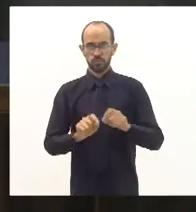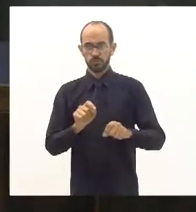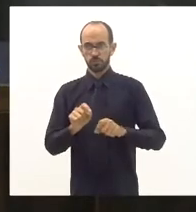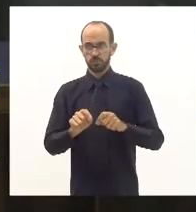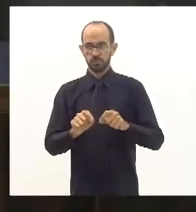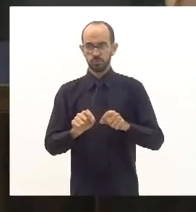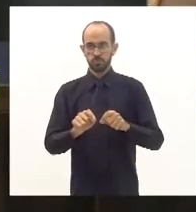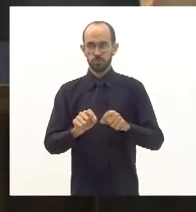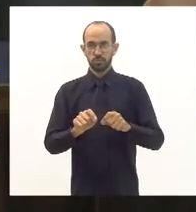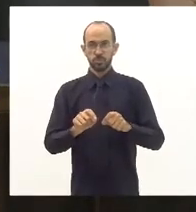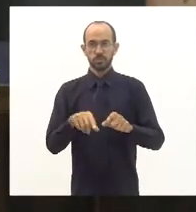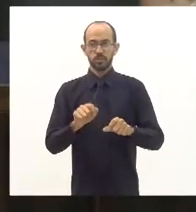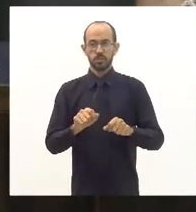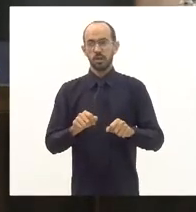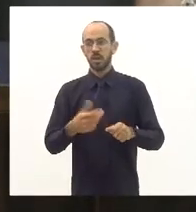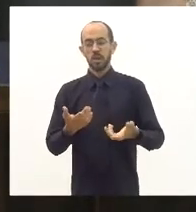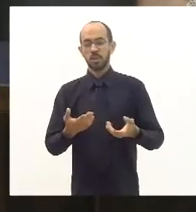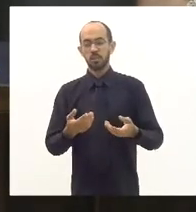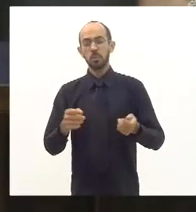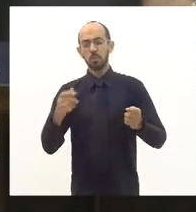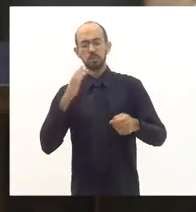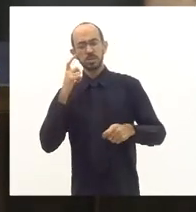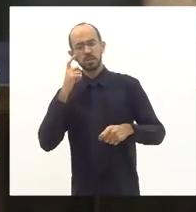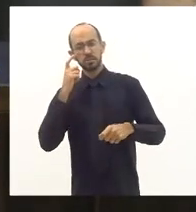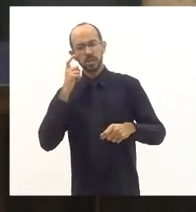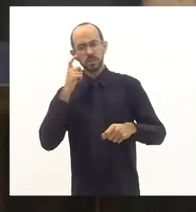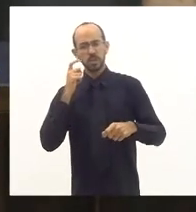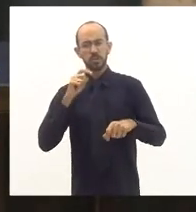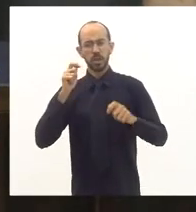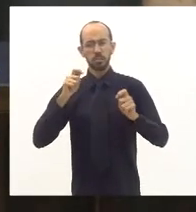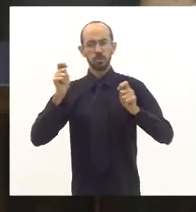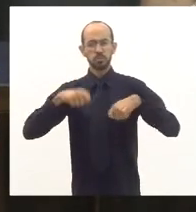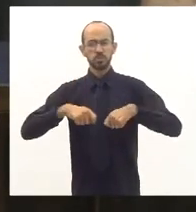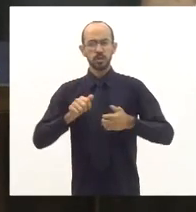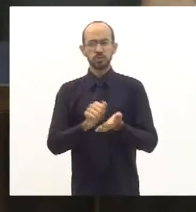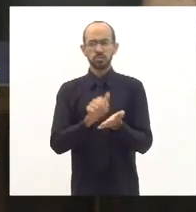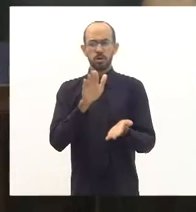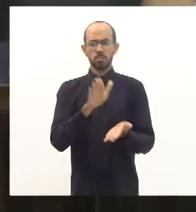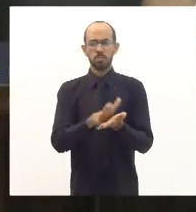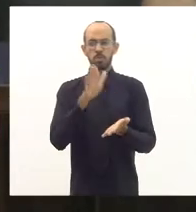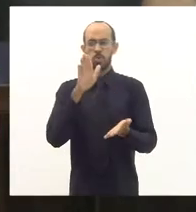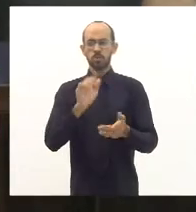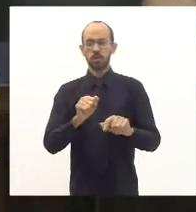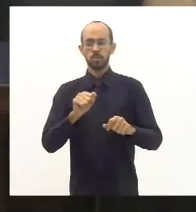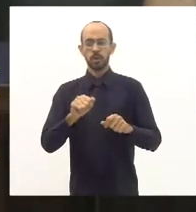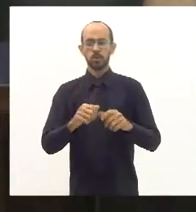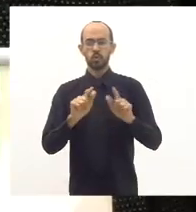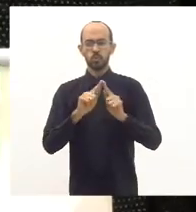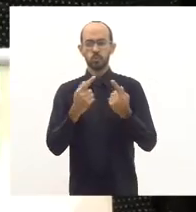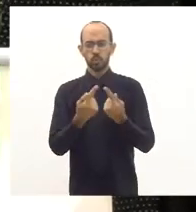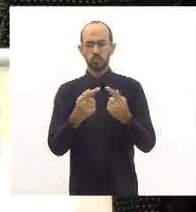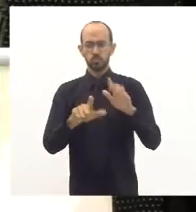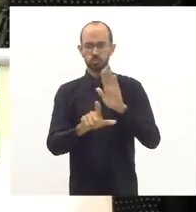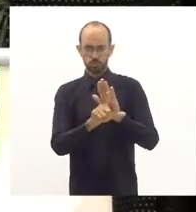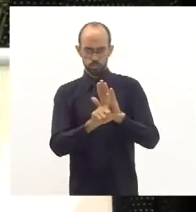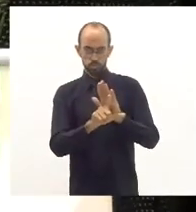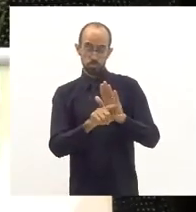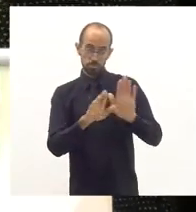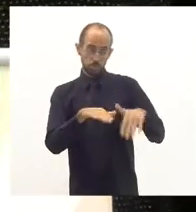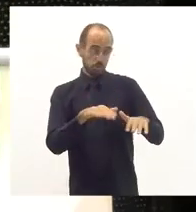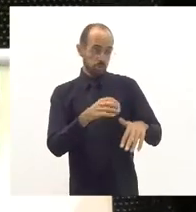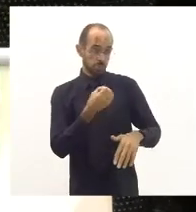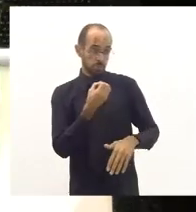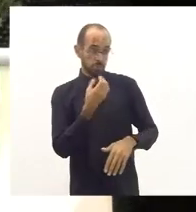não sei, o que vocês acham da possibilidade de um TAC para o cumprimento de um grupo de leis? Pode ser uma boa ideia,